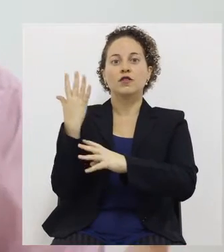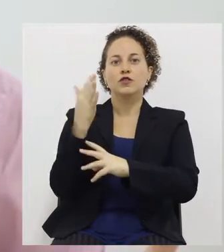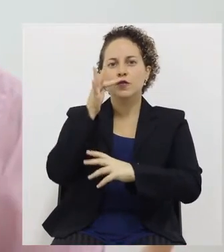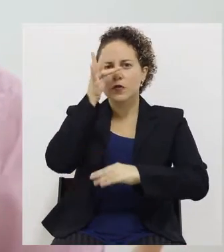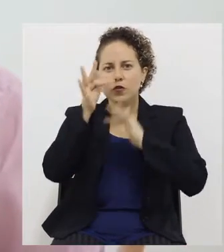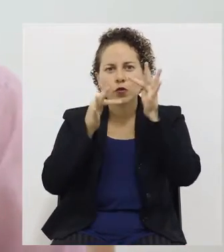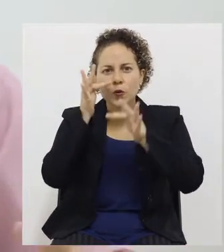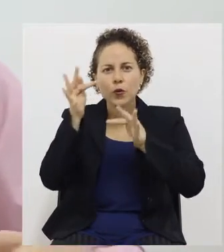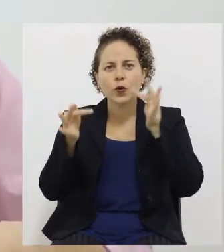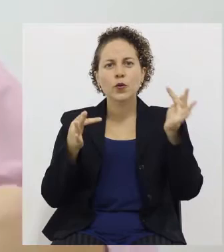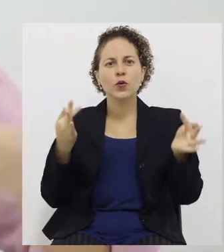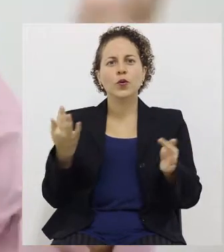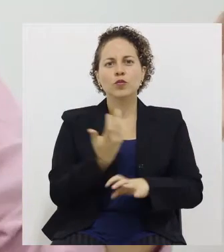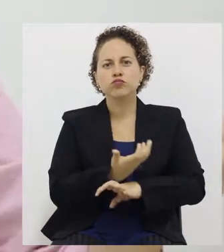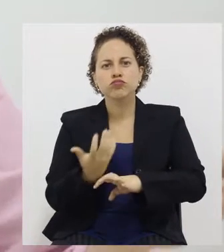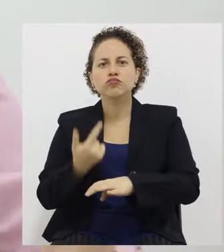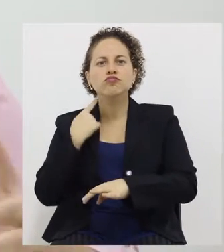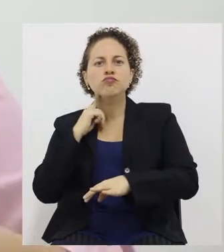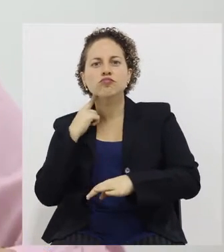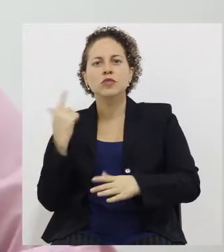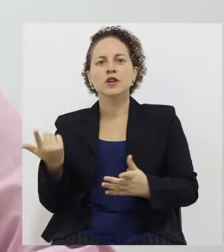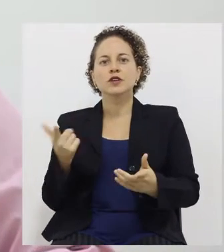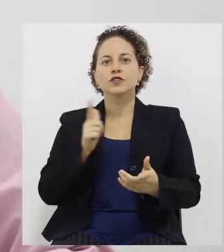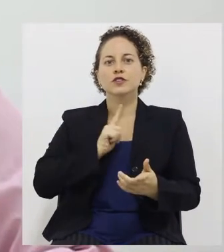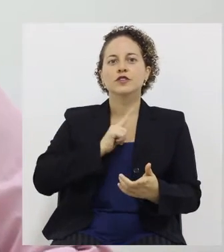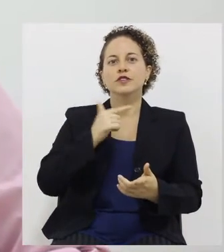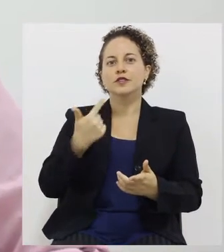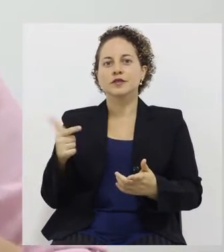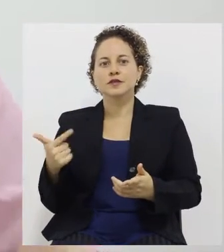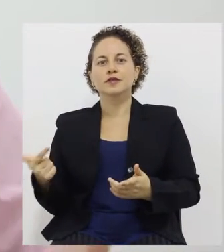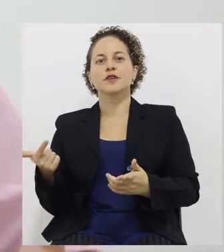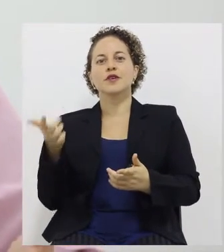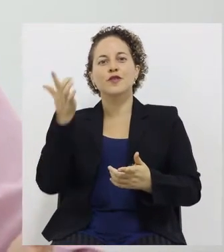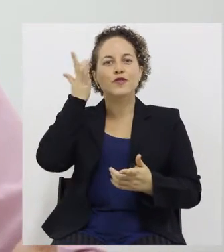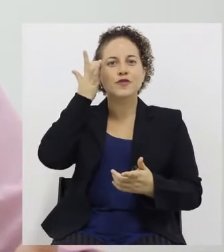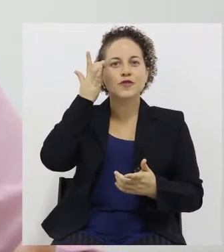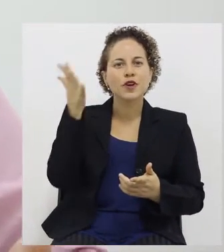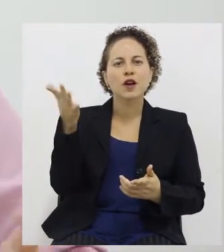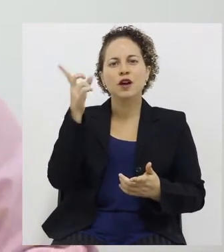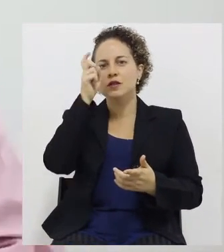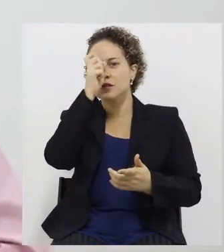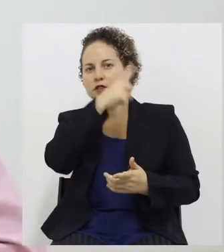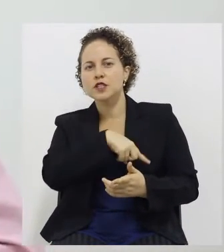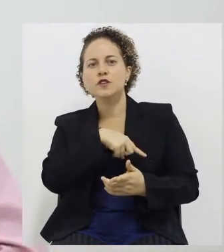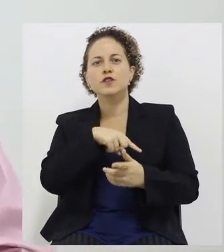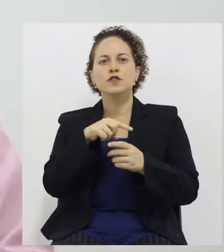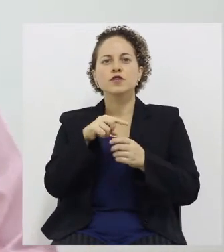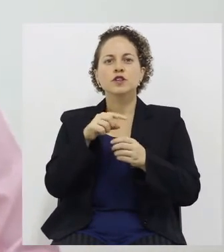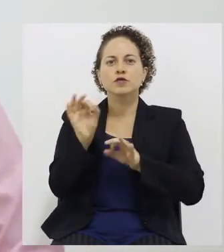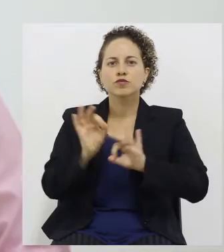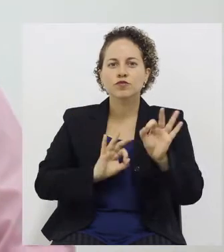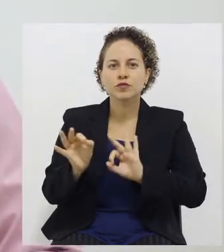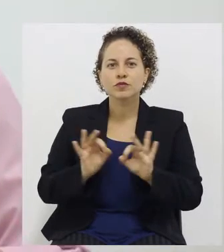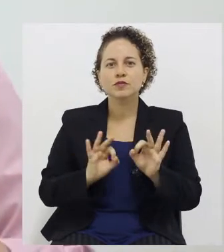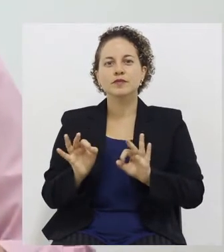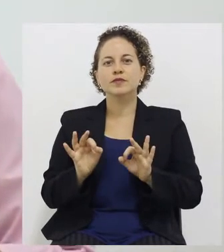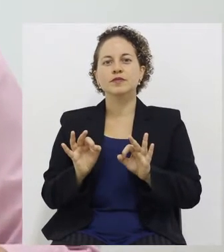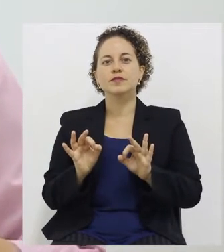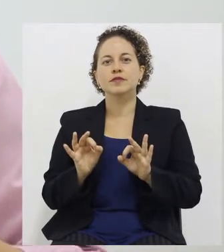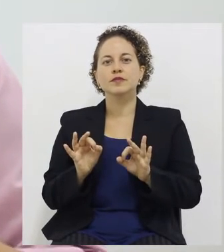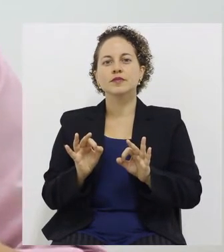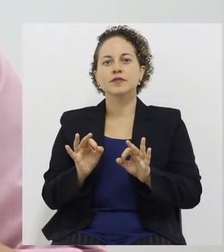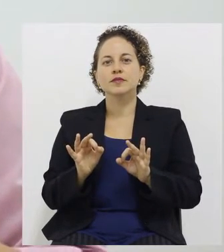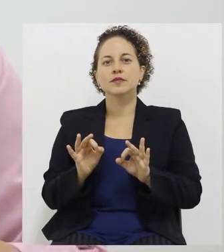tem jardins? Tem lixo espalhado, não tem lixo espalhado? É fácil ou mais difícil de fazer? A gente tem